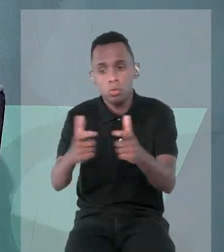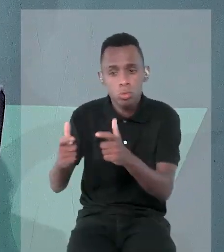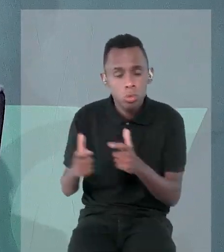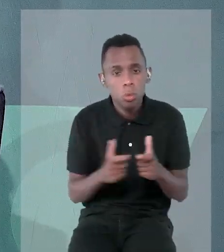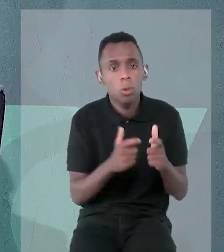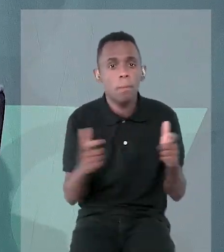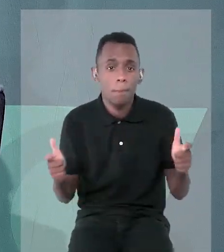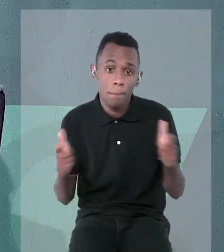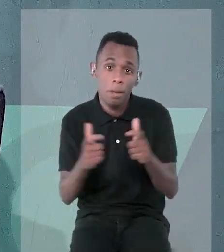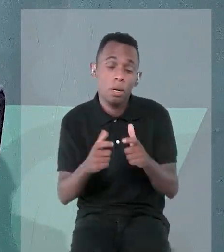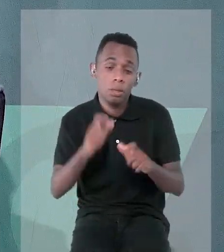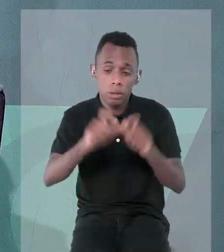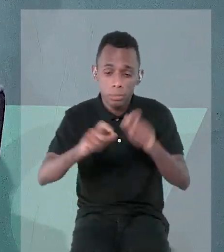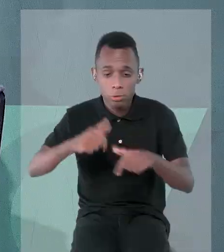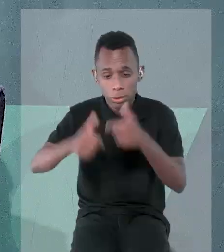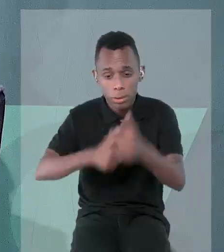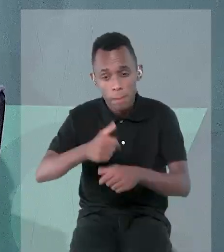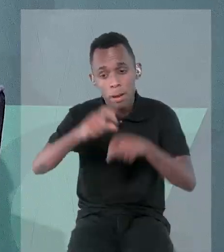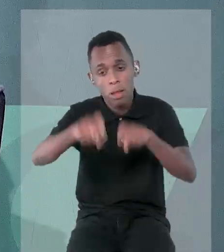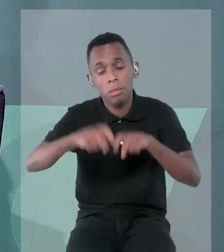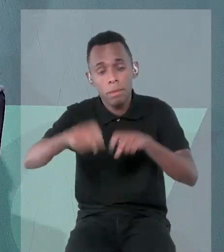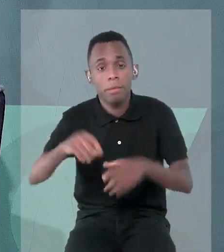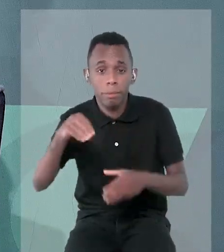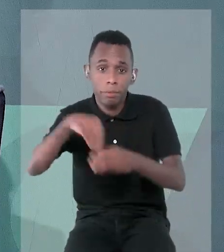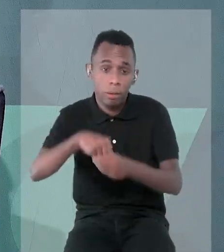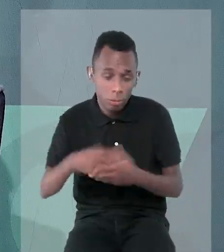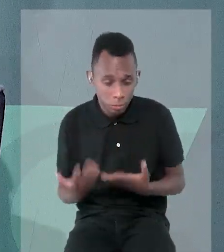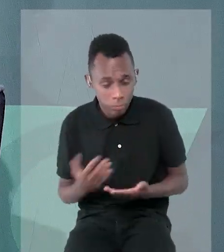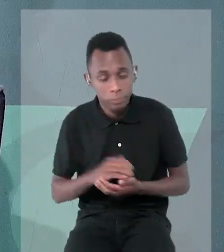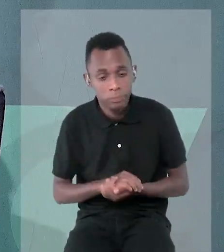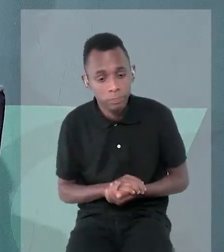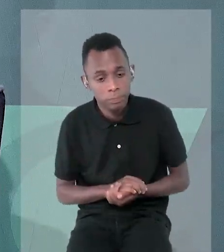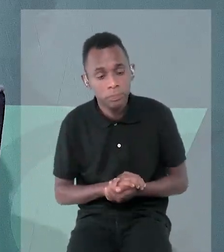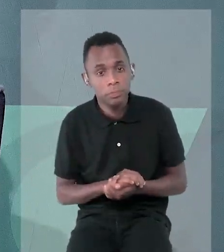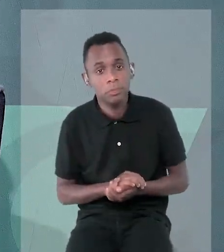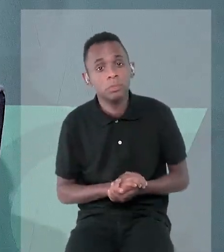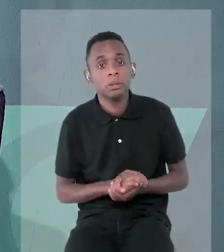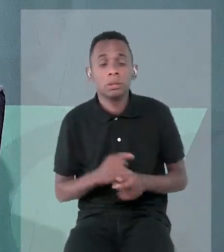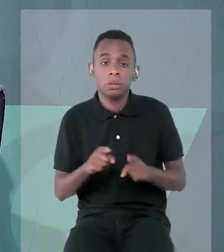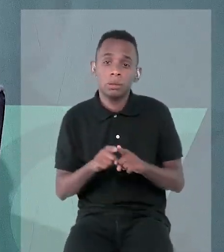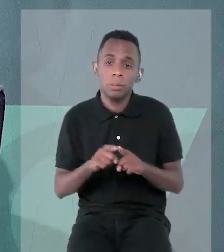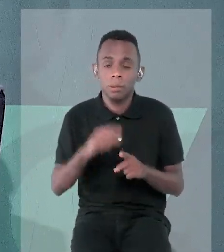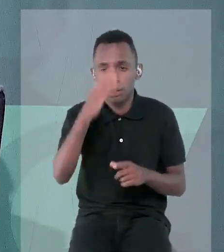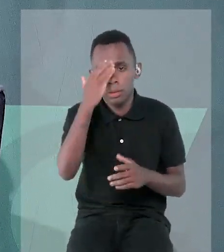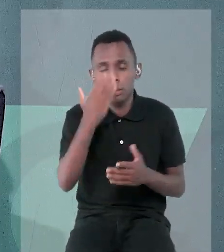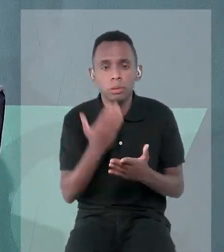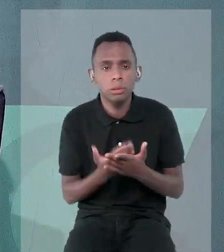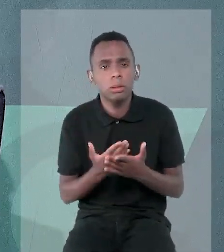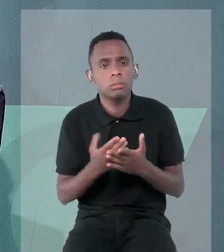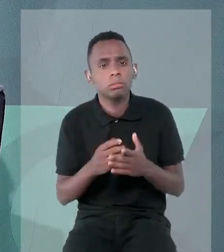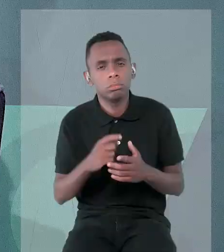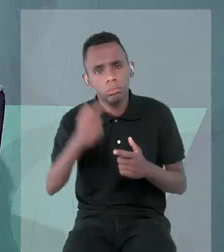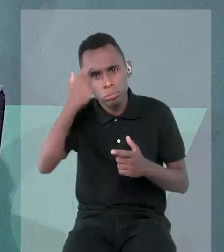agricultores, dos fazendeiros que trabalham lá, das famílias que estão lá, apostando na